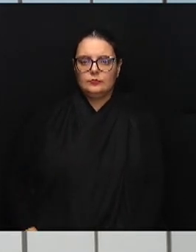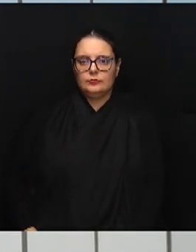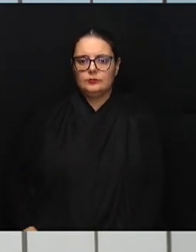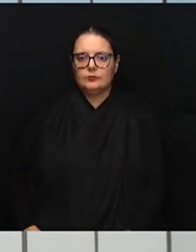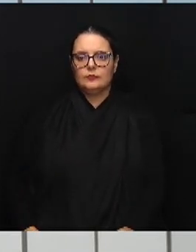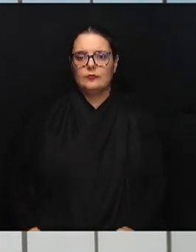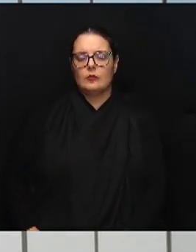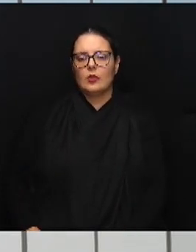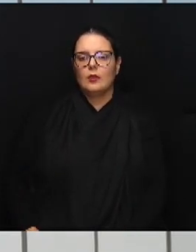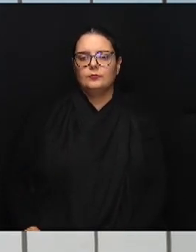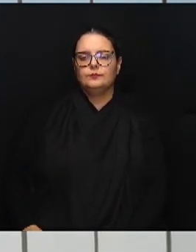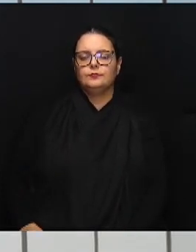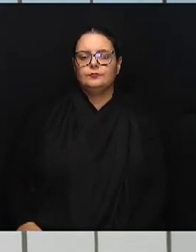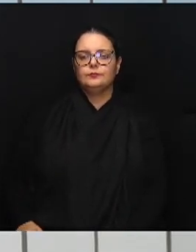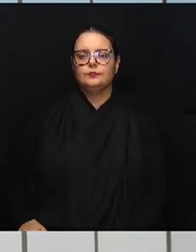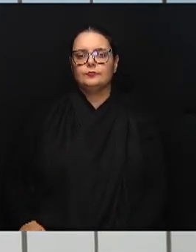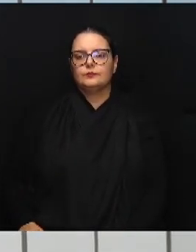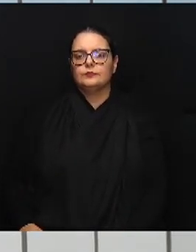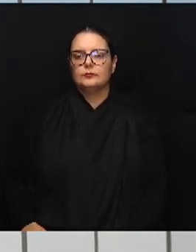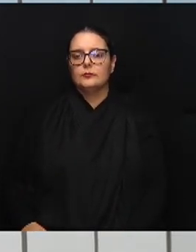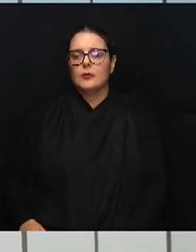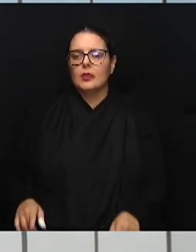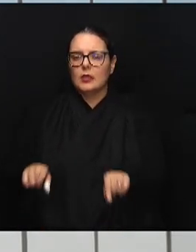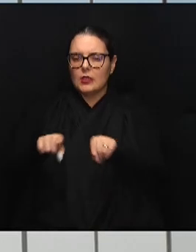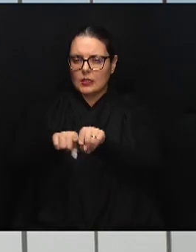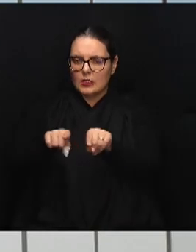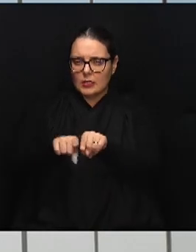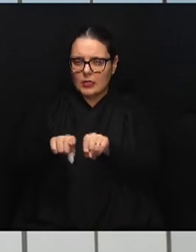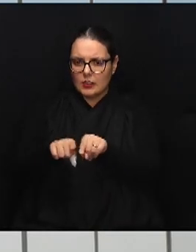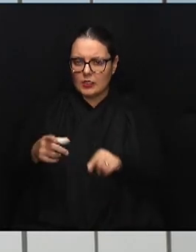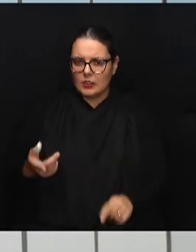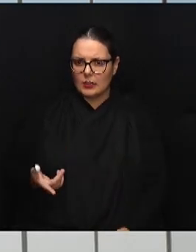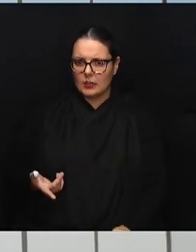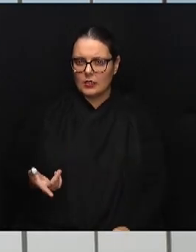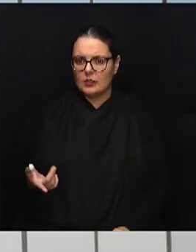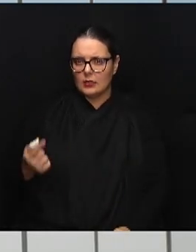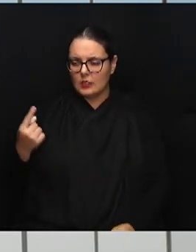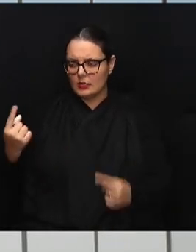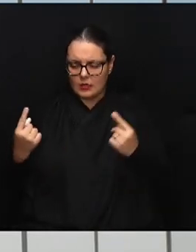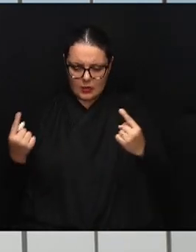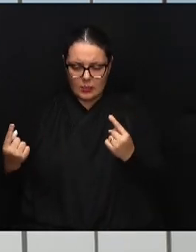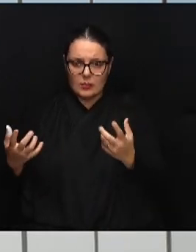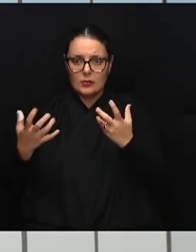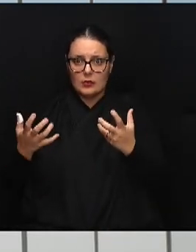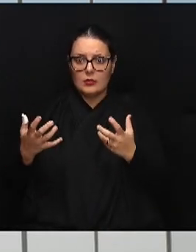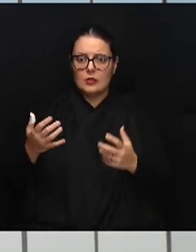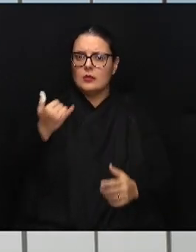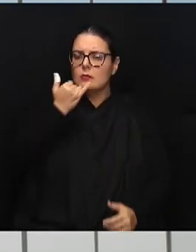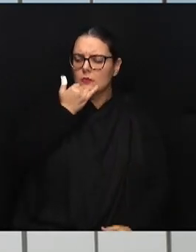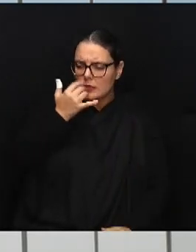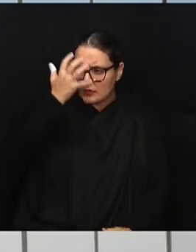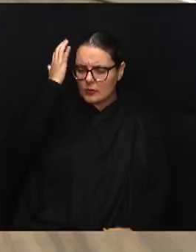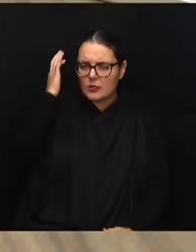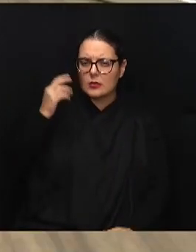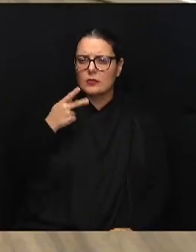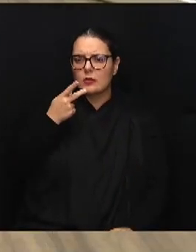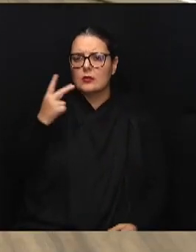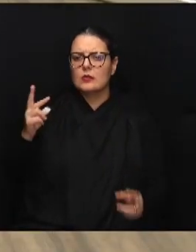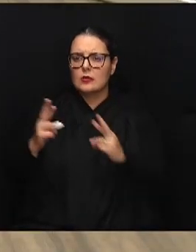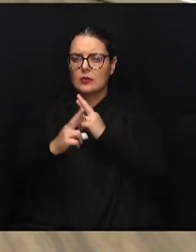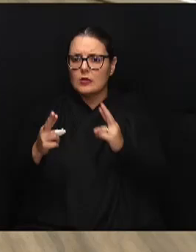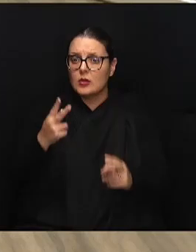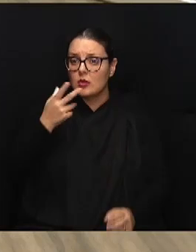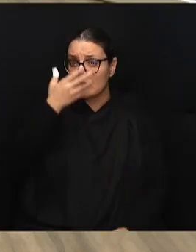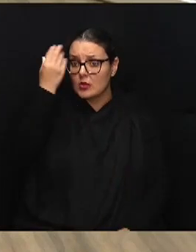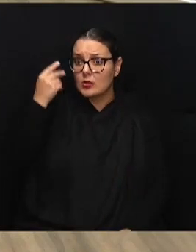Leva em consideração o que cada um quer. Você só me perdoe, Carla, aquela hora que nós estávamos falando sobre as relações, eu esqueci de